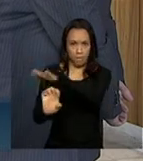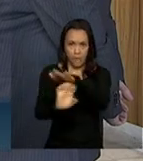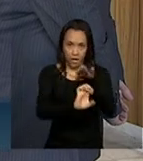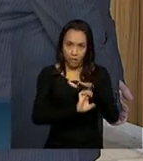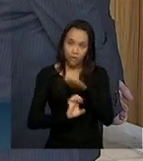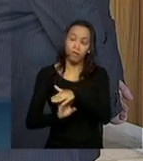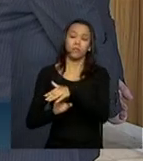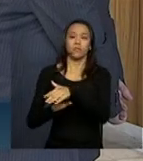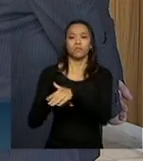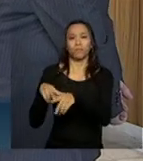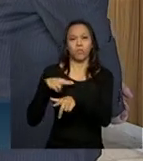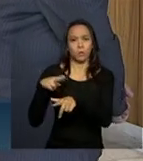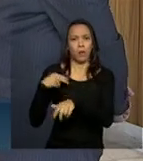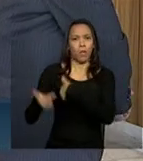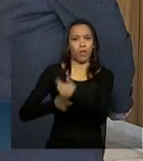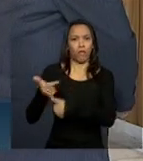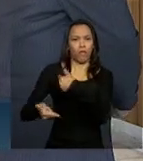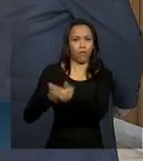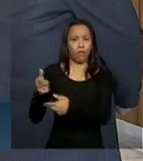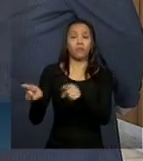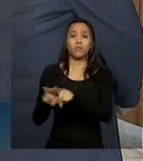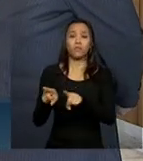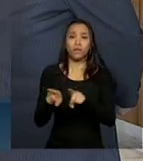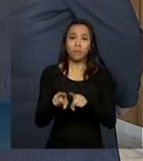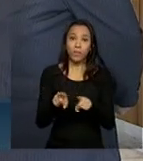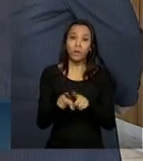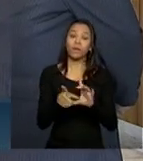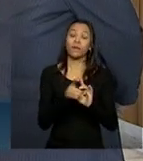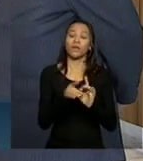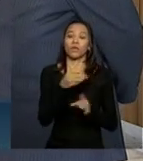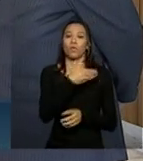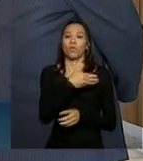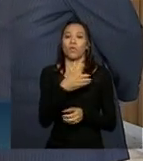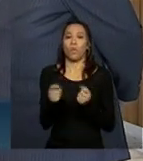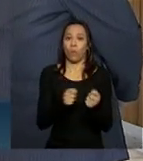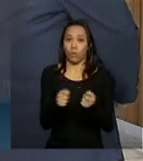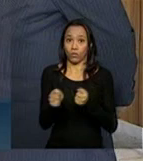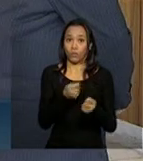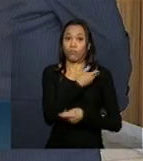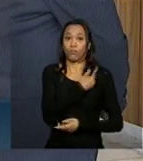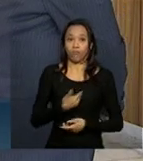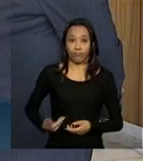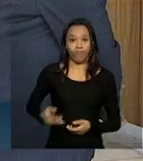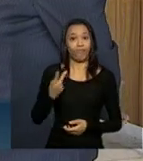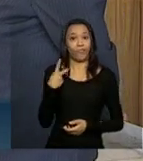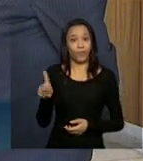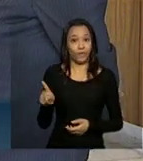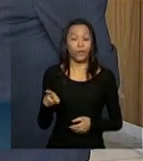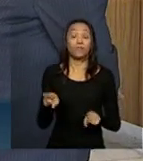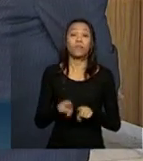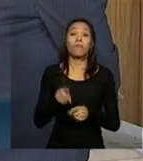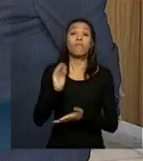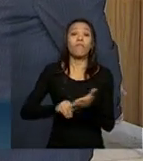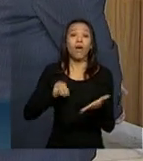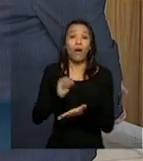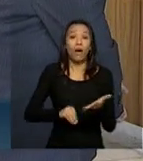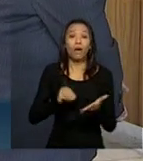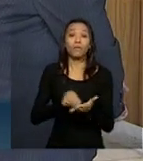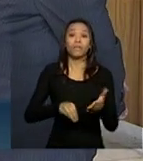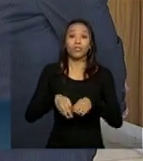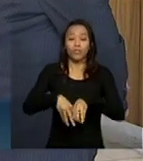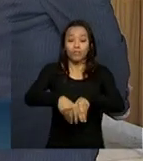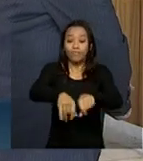pelo governo de um ambiente regulatório favorável aos negócios. E devido à escassez de recursos naturais, o